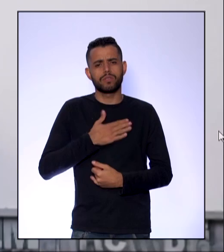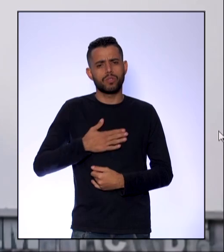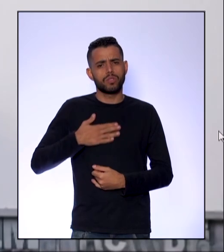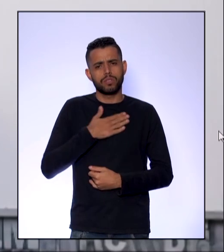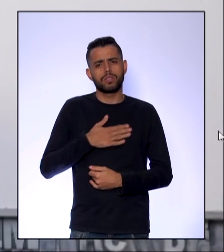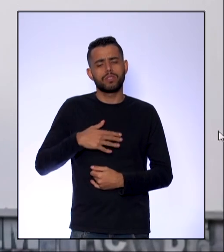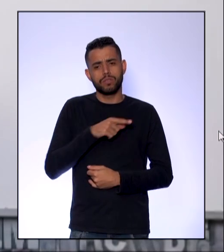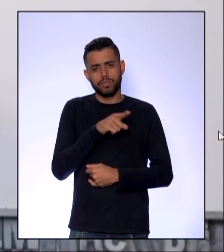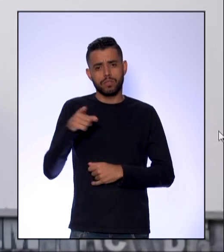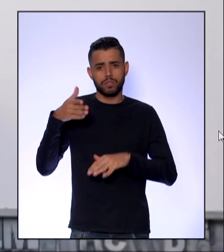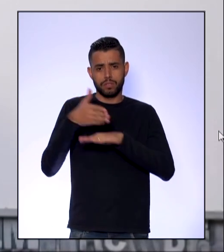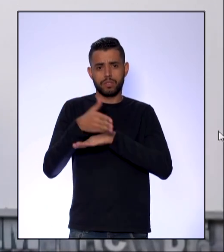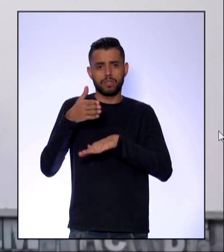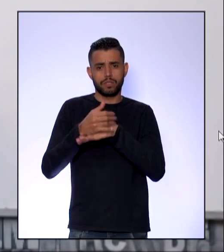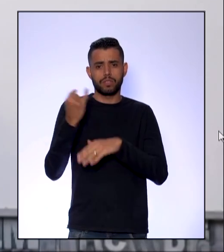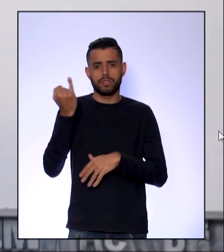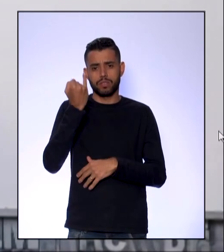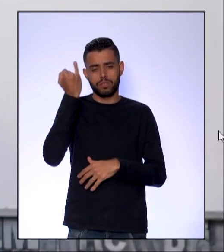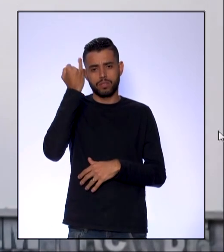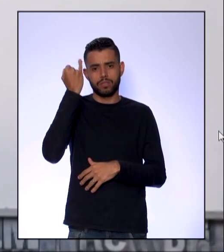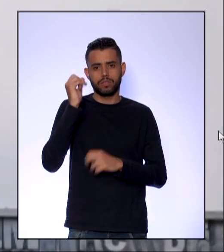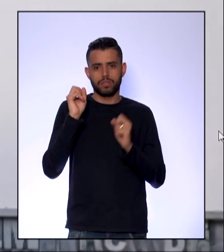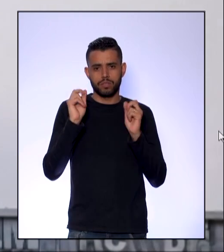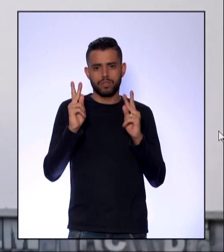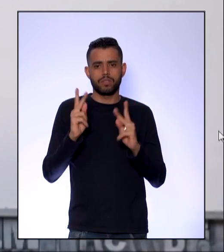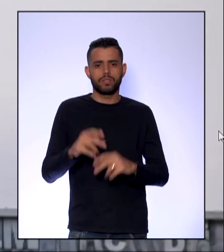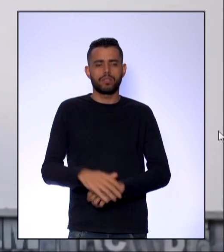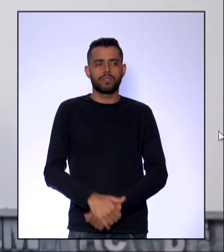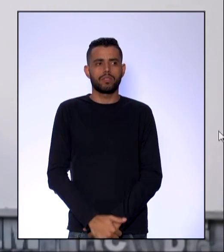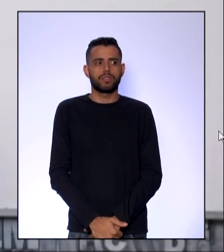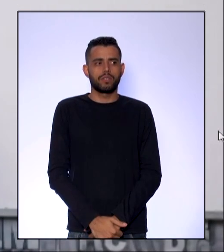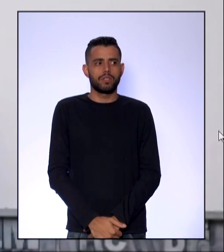vocês é fundamental, tá?